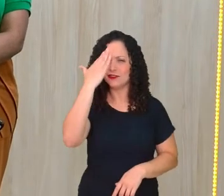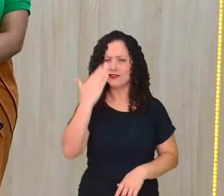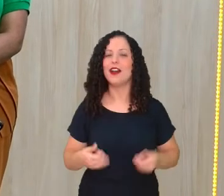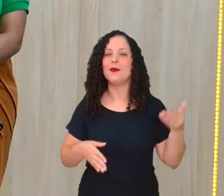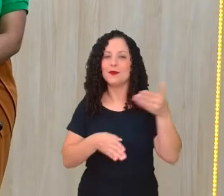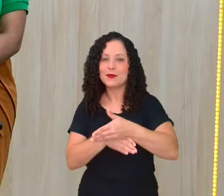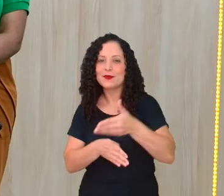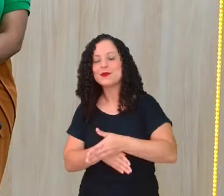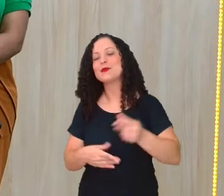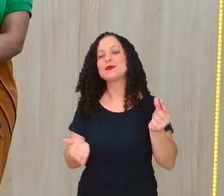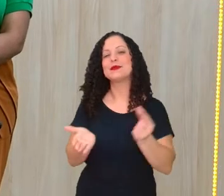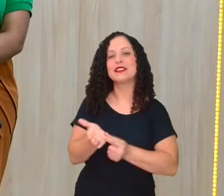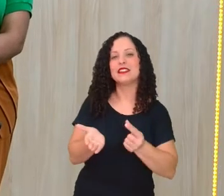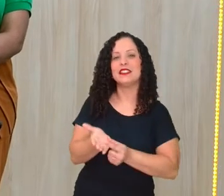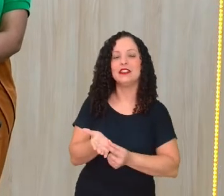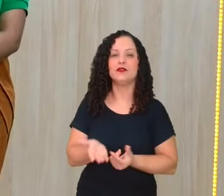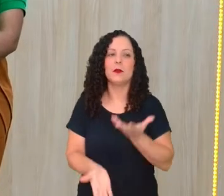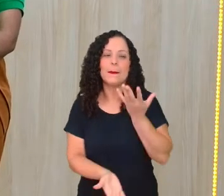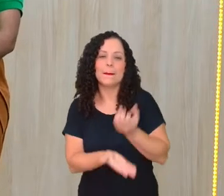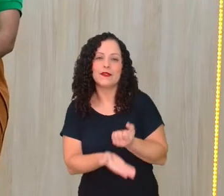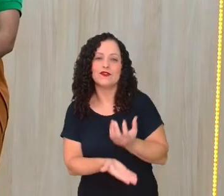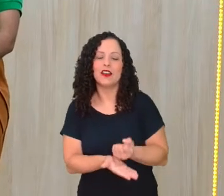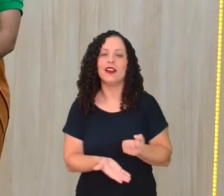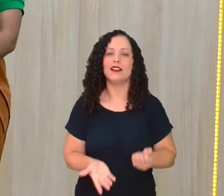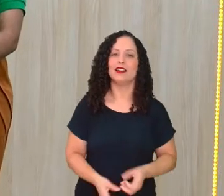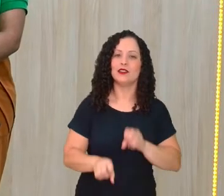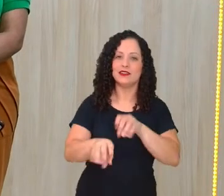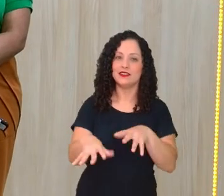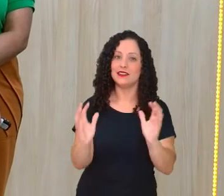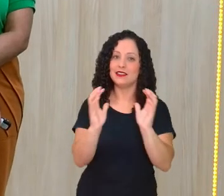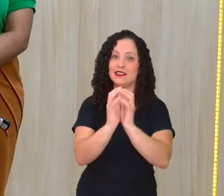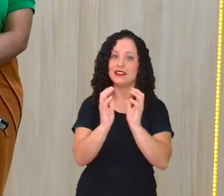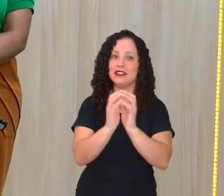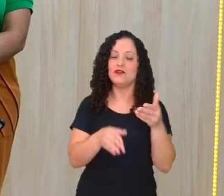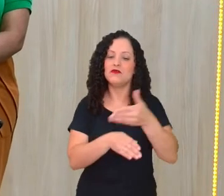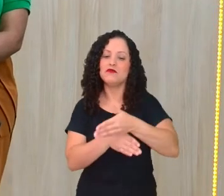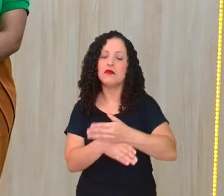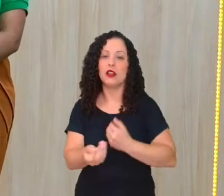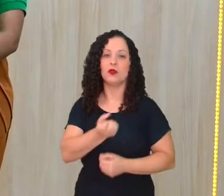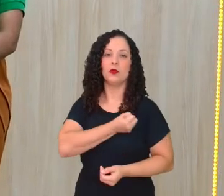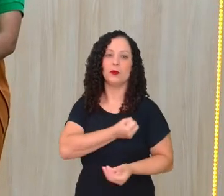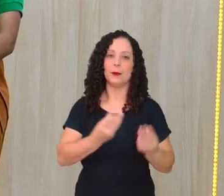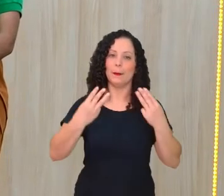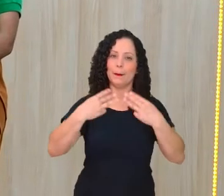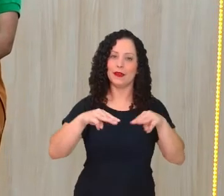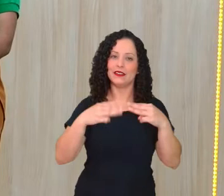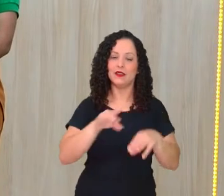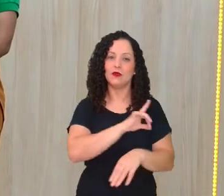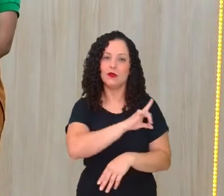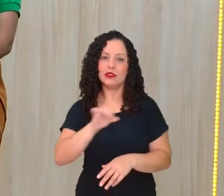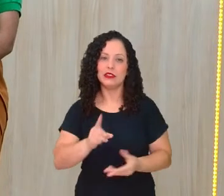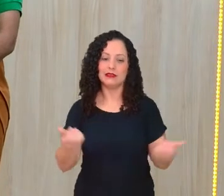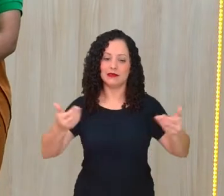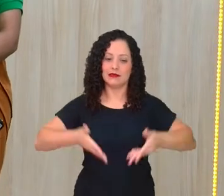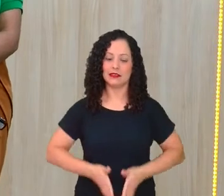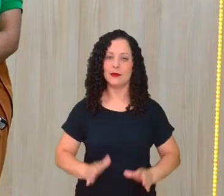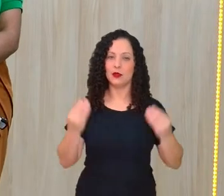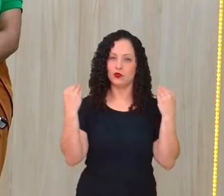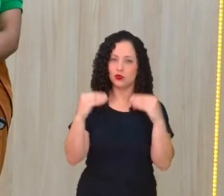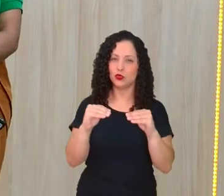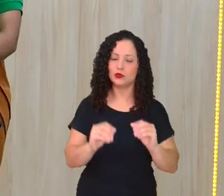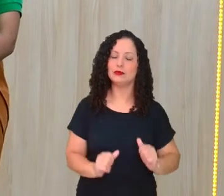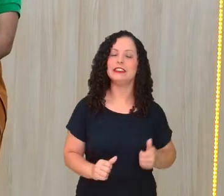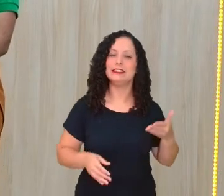de aplicativo. Baixa lá o aplicativo Educa Recife, faz login com o seu número de matrícula, sua data de nascimento. E aí, só sucesso,